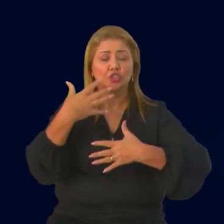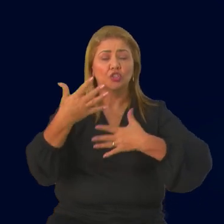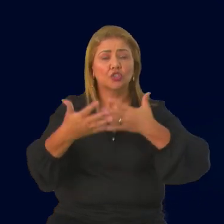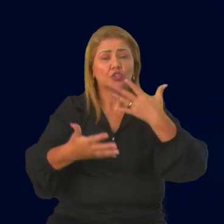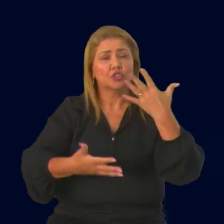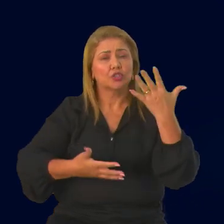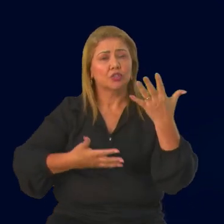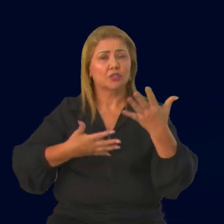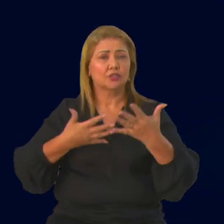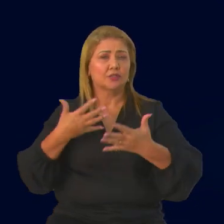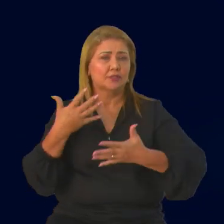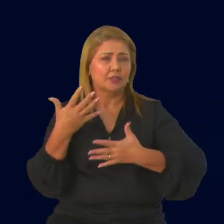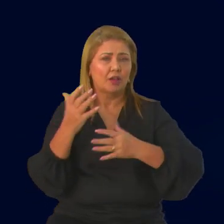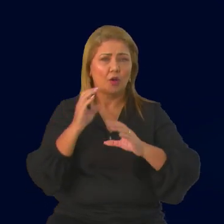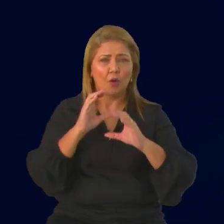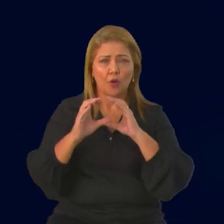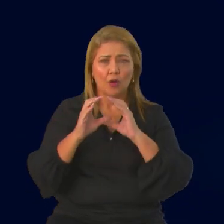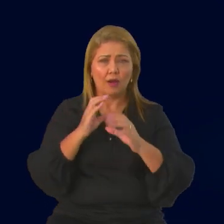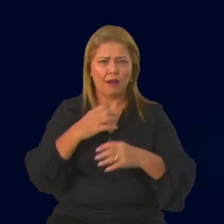Sua voz comunica raiva?